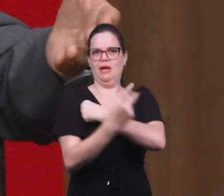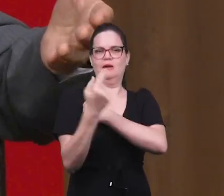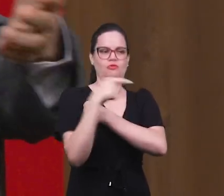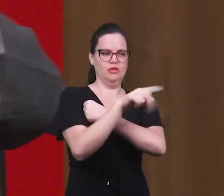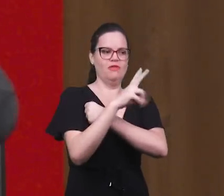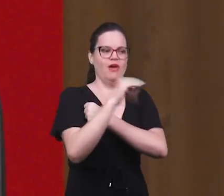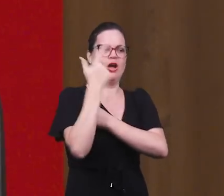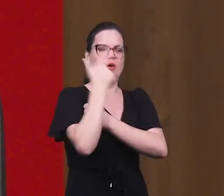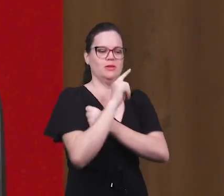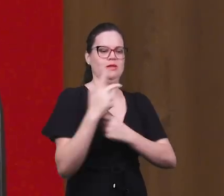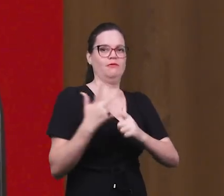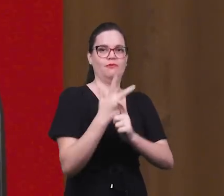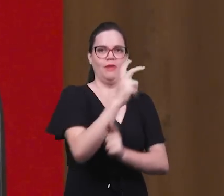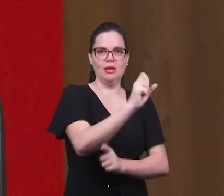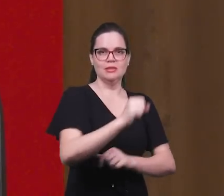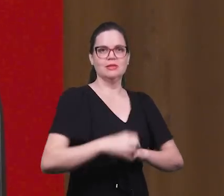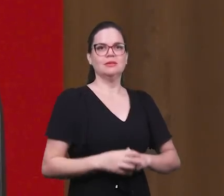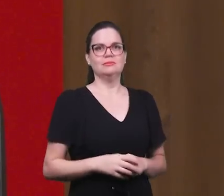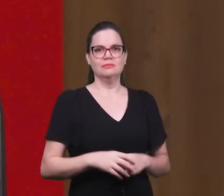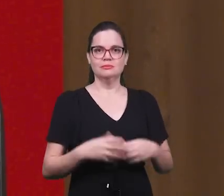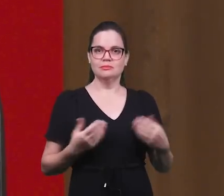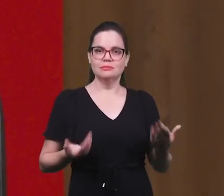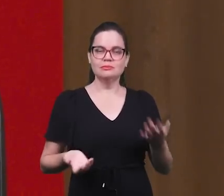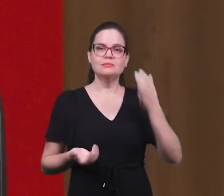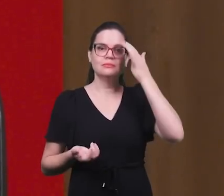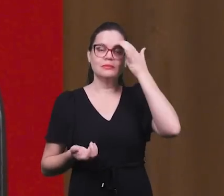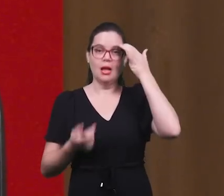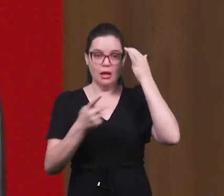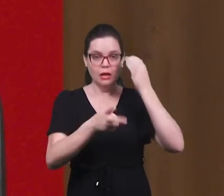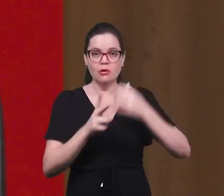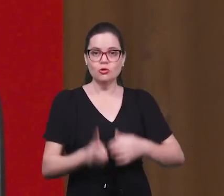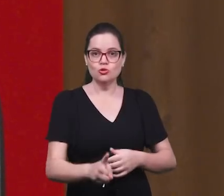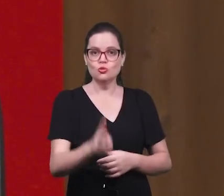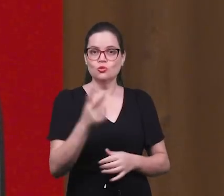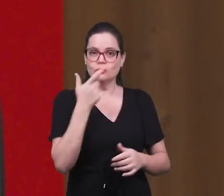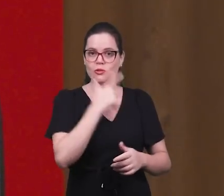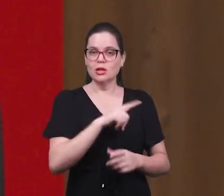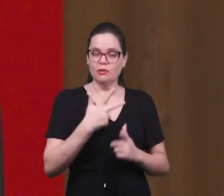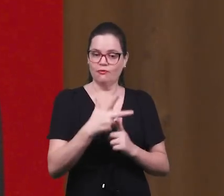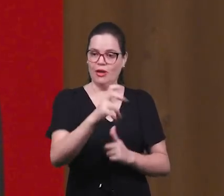pastor Luiz Eugênio. A trégua veio daí. Exatamente. E